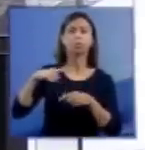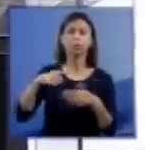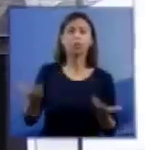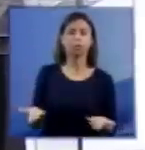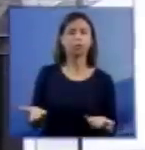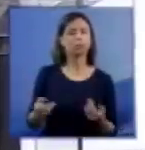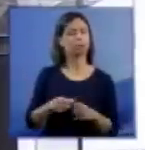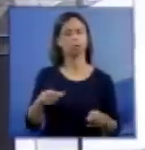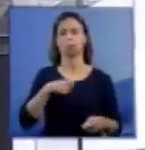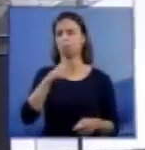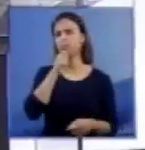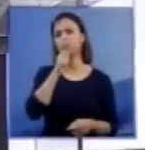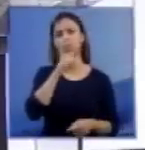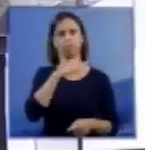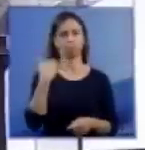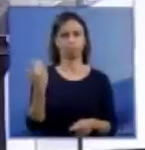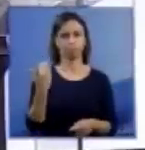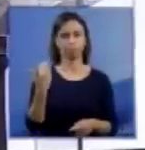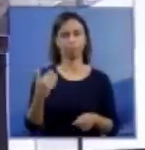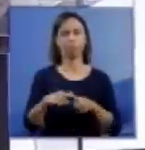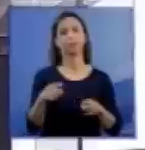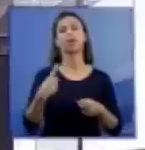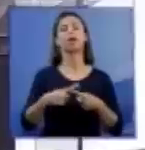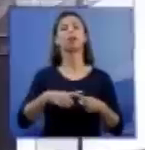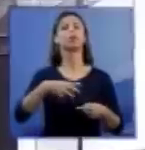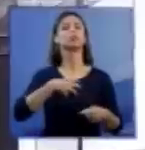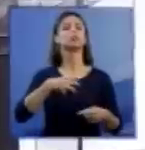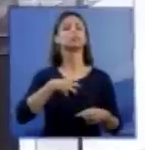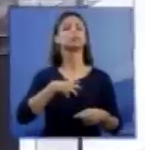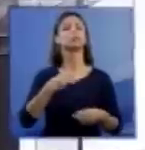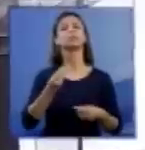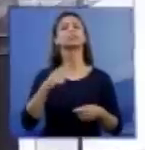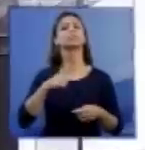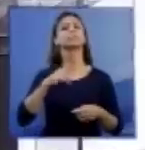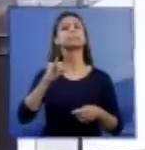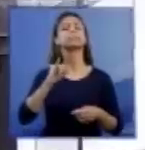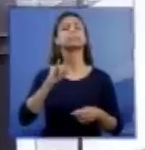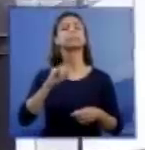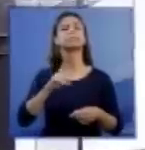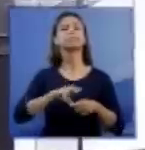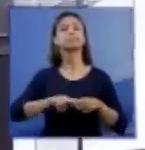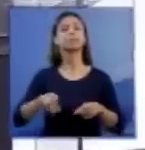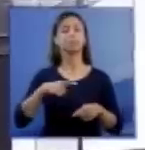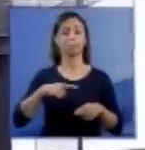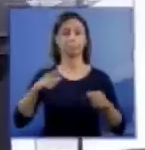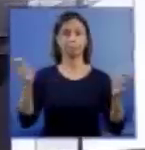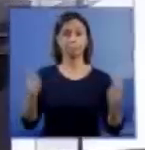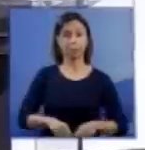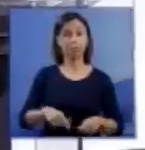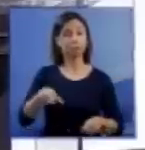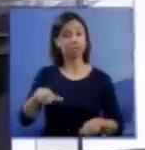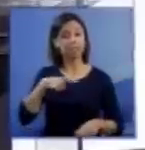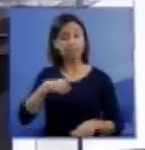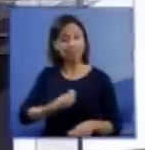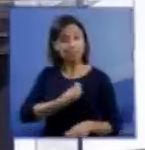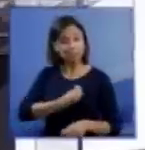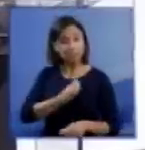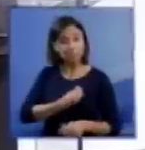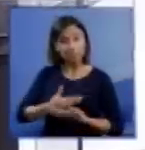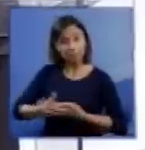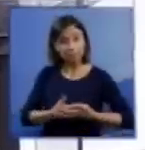quando é um um momento de irreversibilidade desta uma possibilidade desta vida voltar